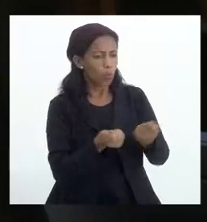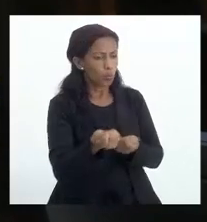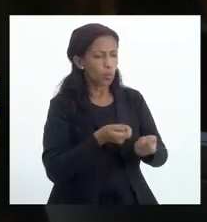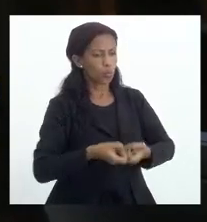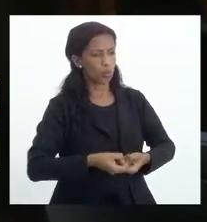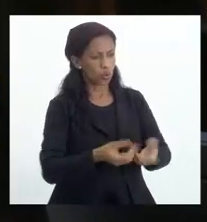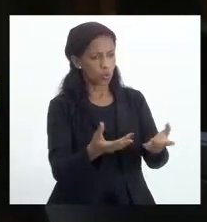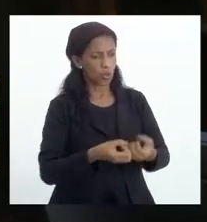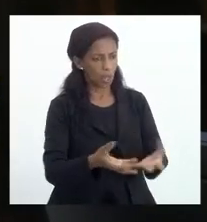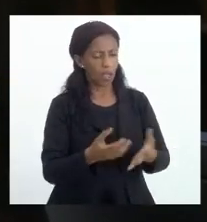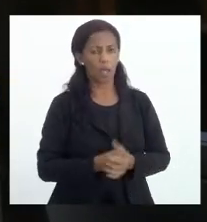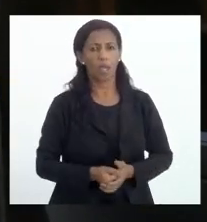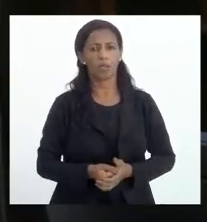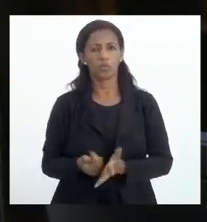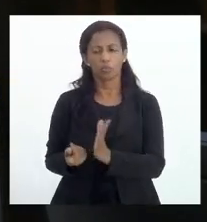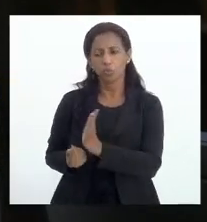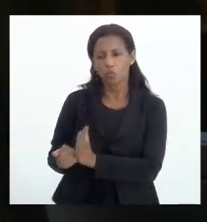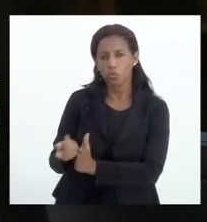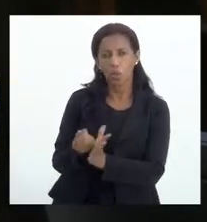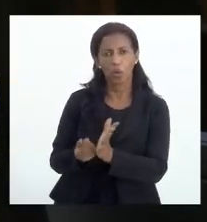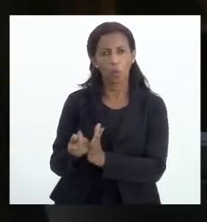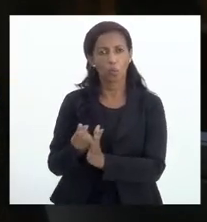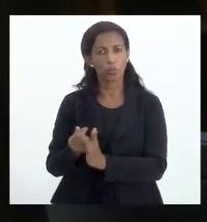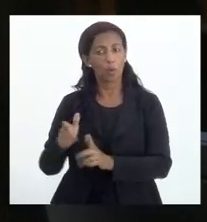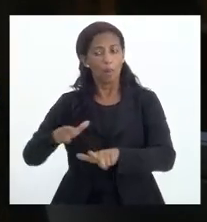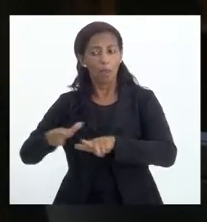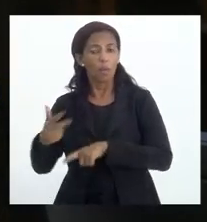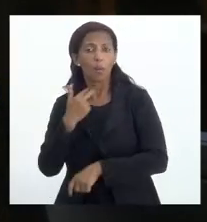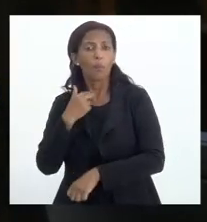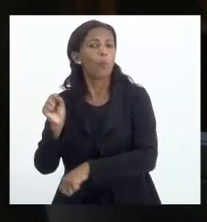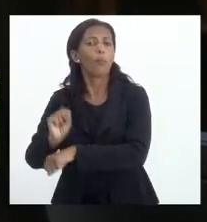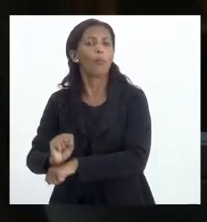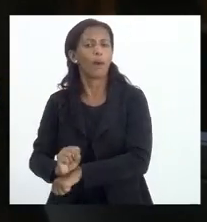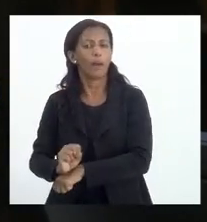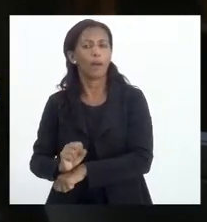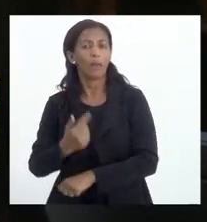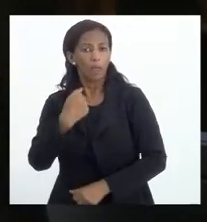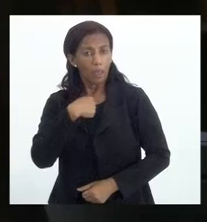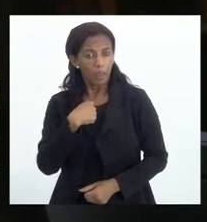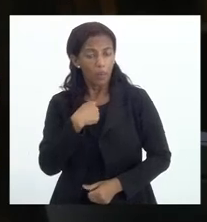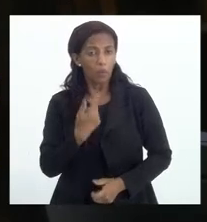gastos, na otimização dos recursos, mas esse trabalho não vai poder parar. Eu